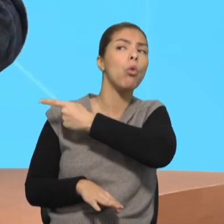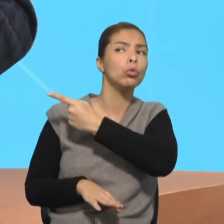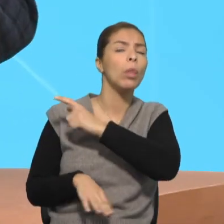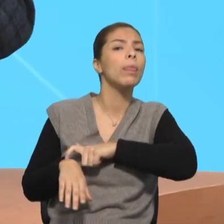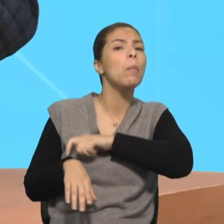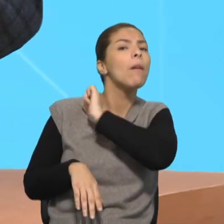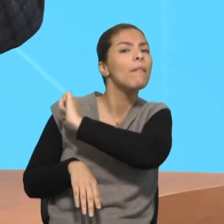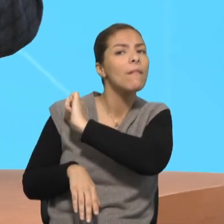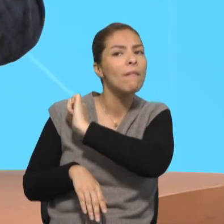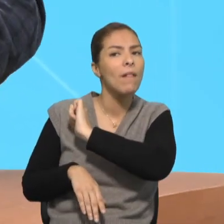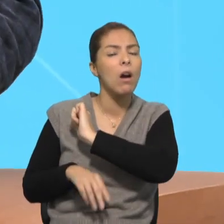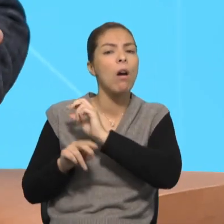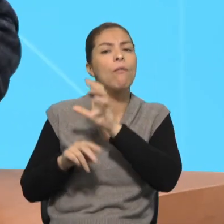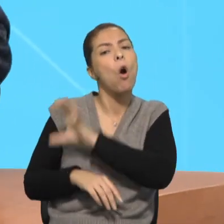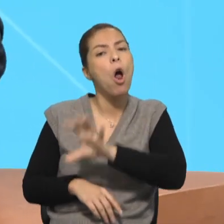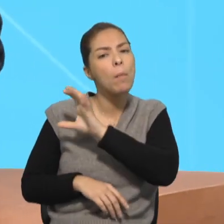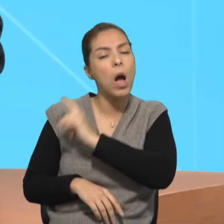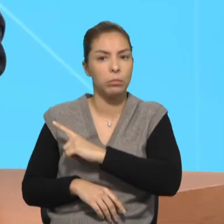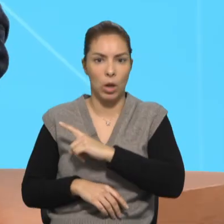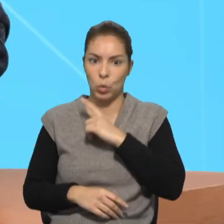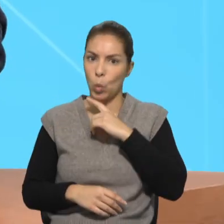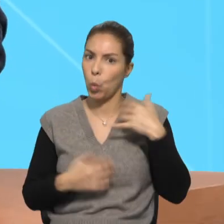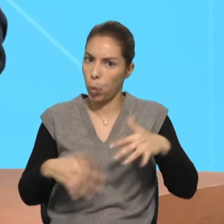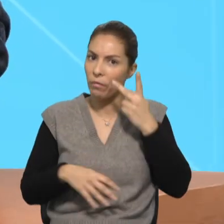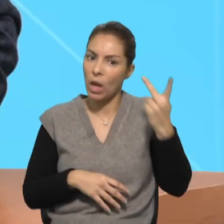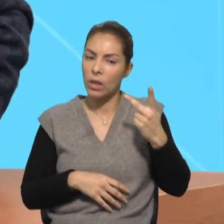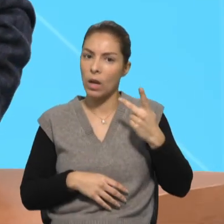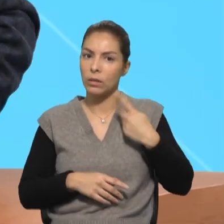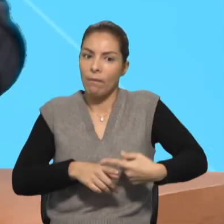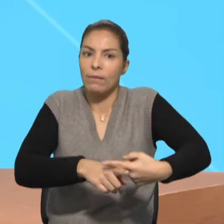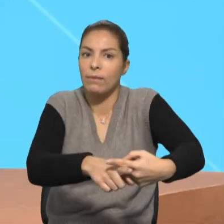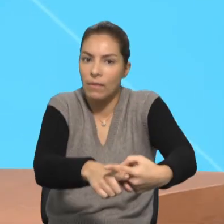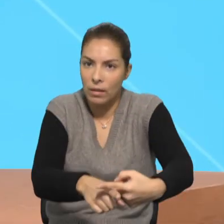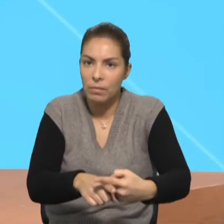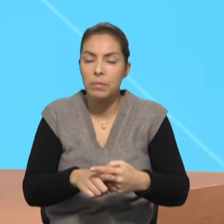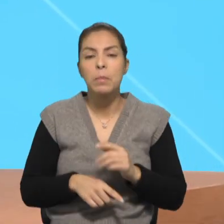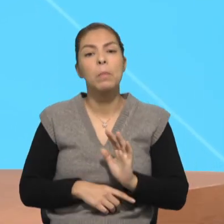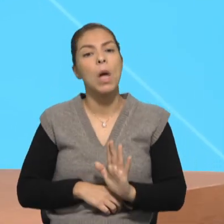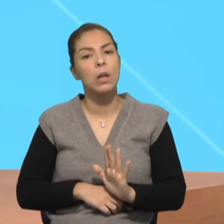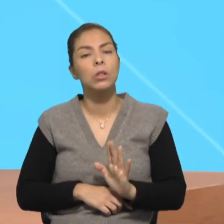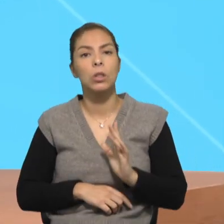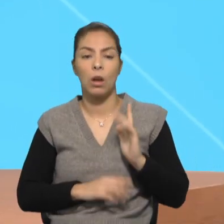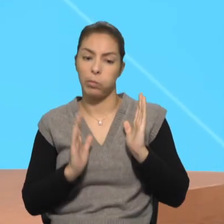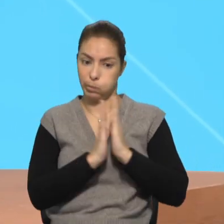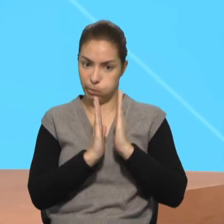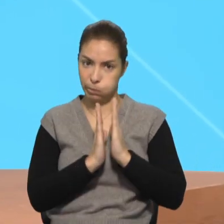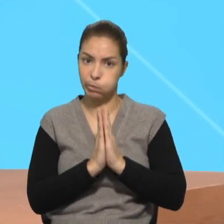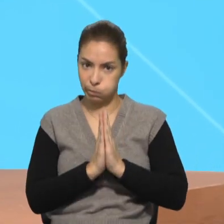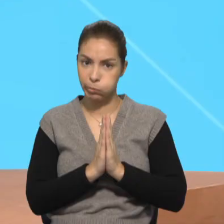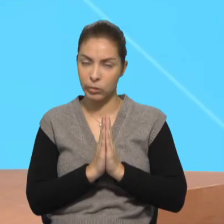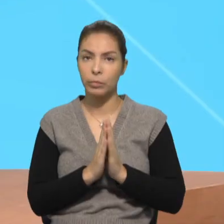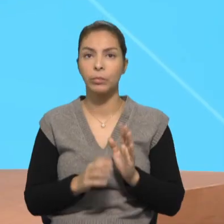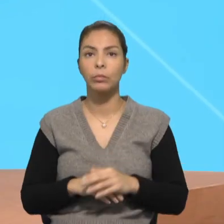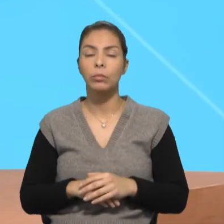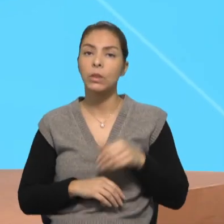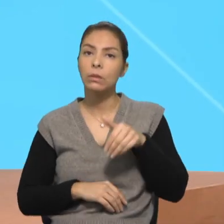ele viveu-a com grande intensidade. E então, nós, na Igreja e na Ordem, vamos